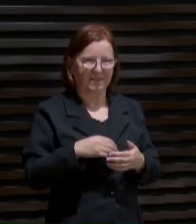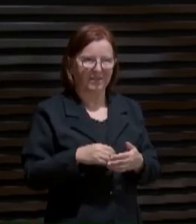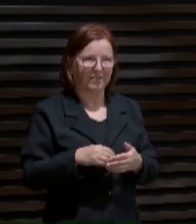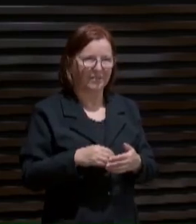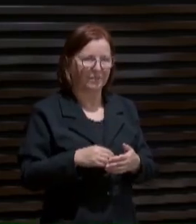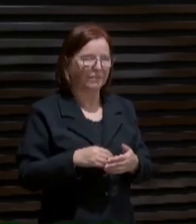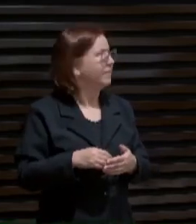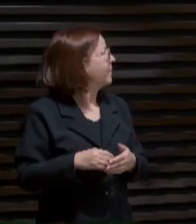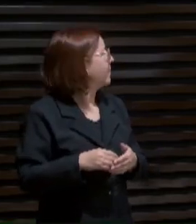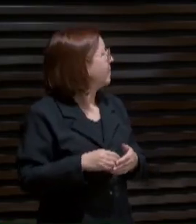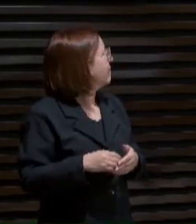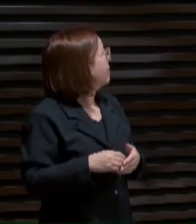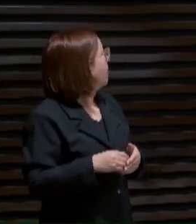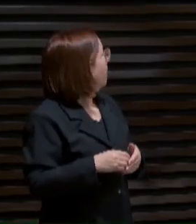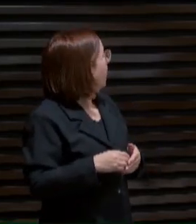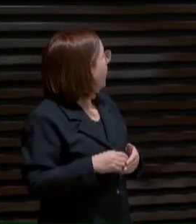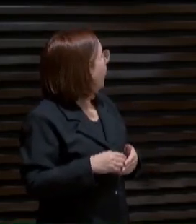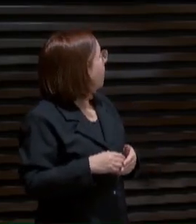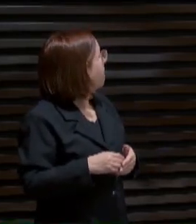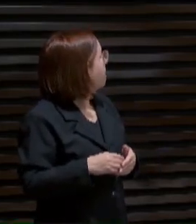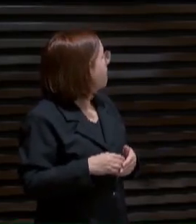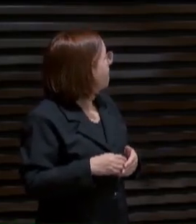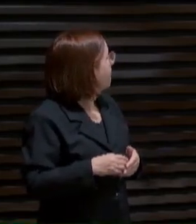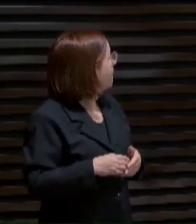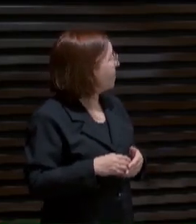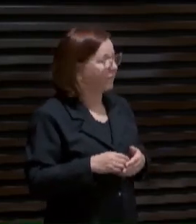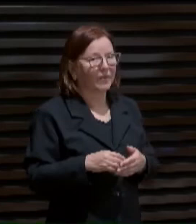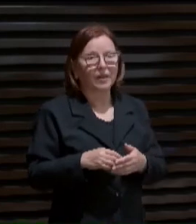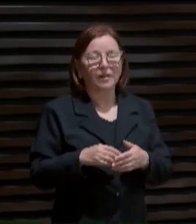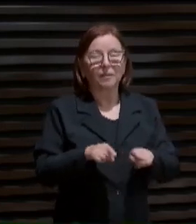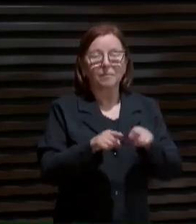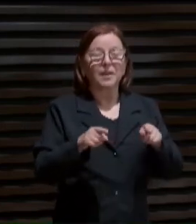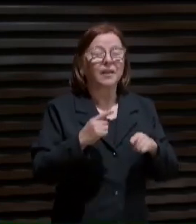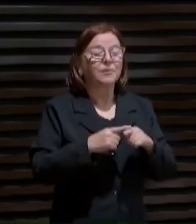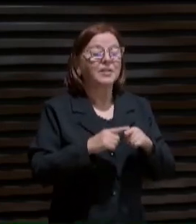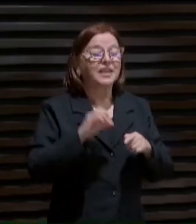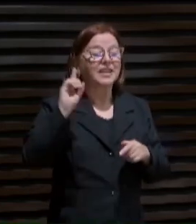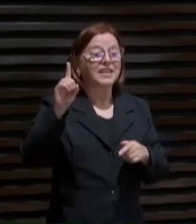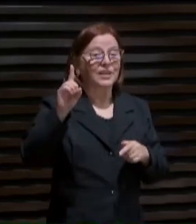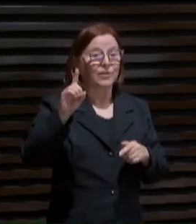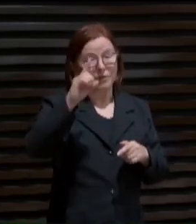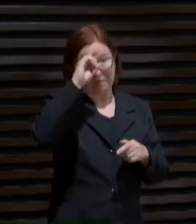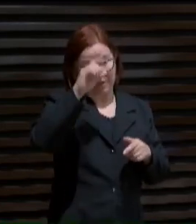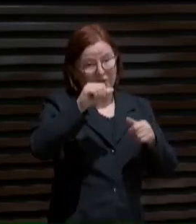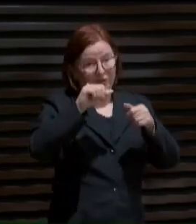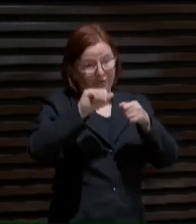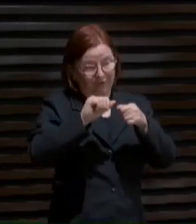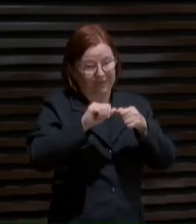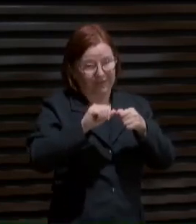Deus não mandou fazer isso Deus mandou por quê que Deus está dizendo que ele está farto disso